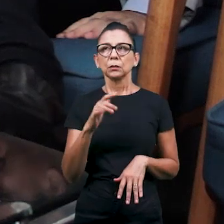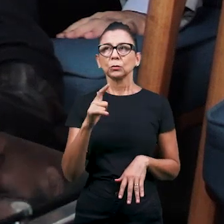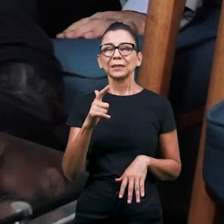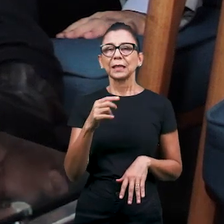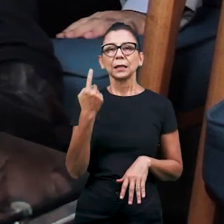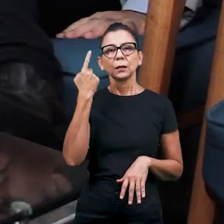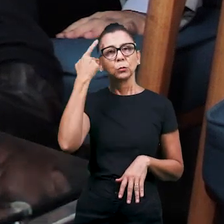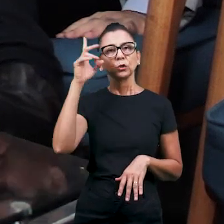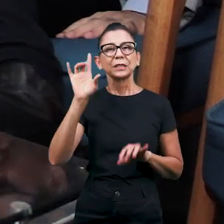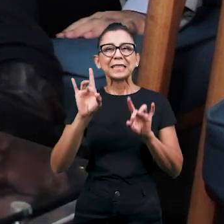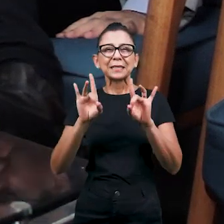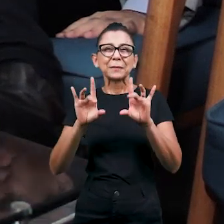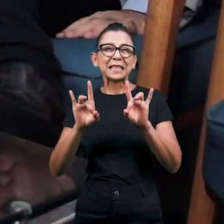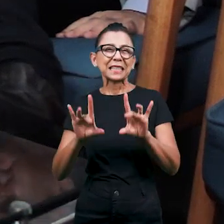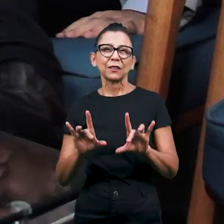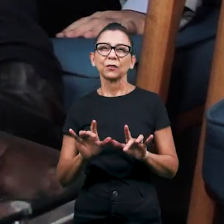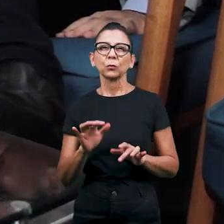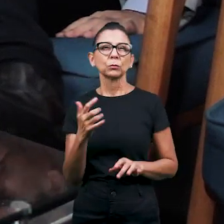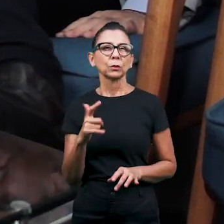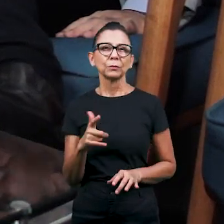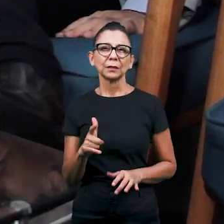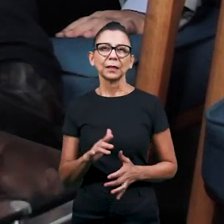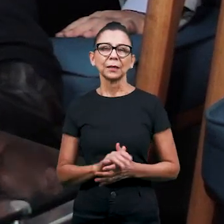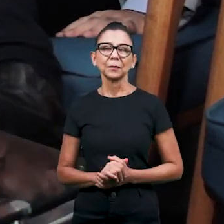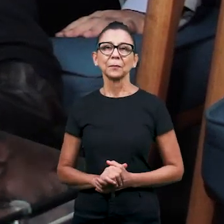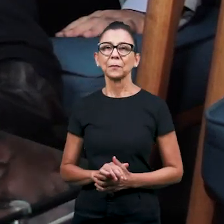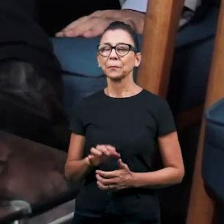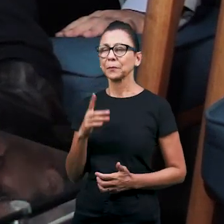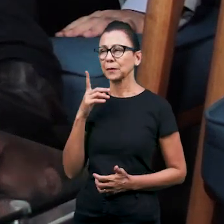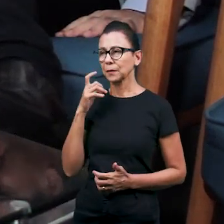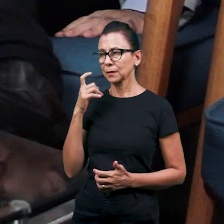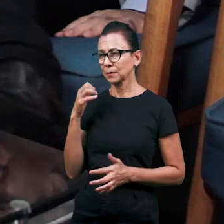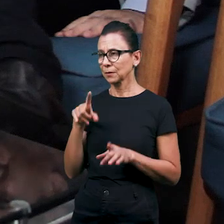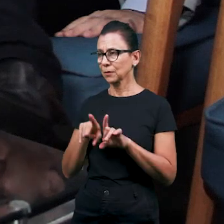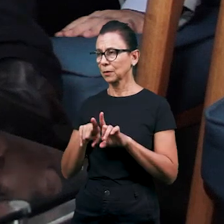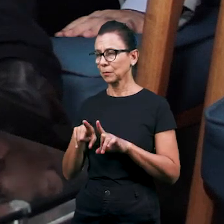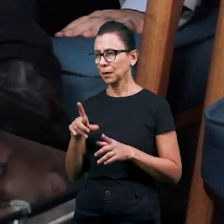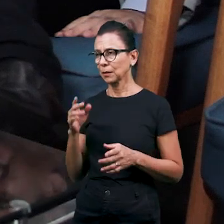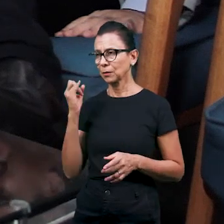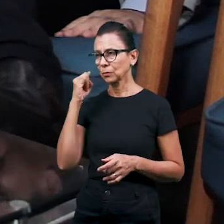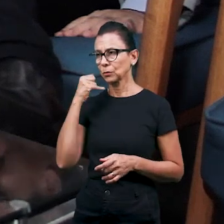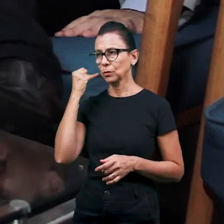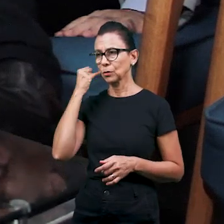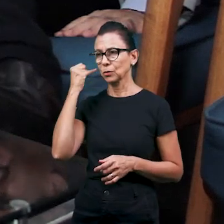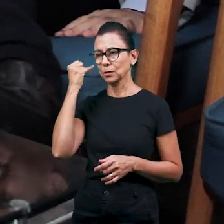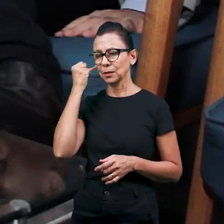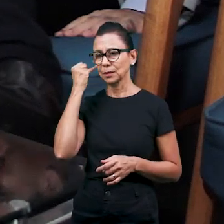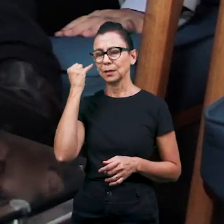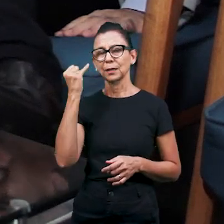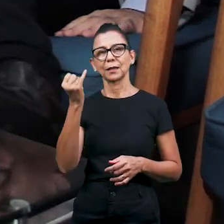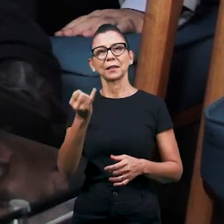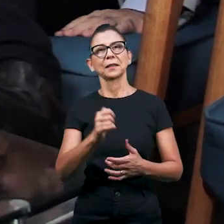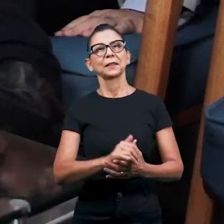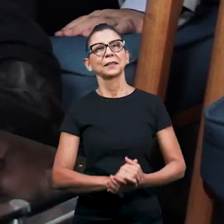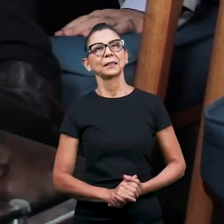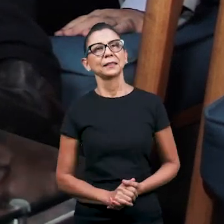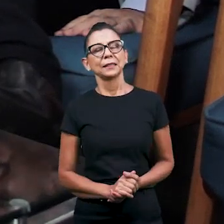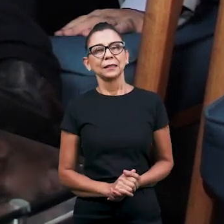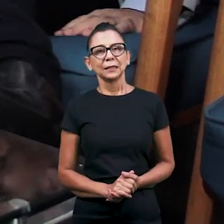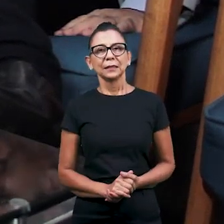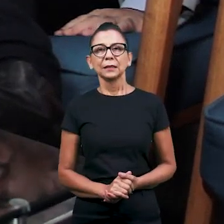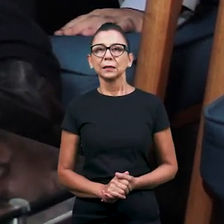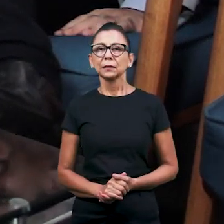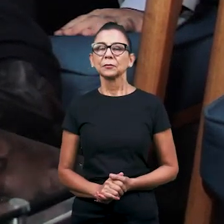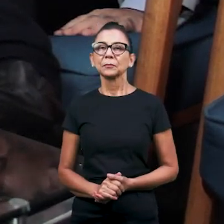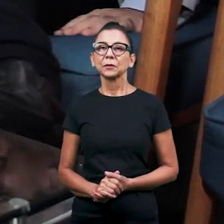né? Faz o clamor, canta o hino de clamor, tem a glorificação, depois tem mais um louvor, são 3 intercessões, mais um louvor,